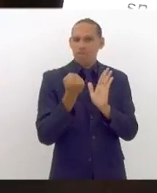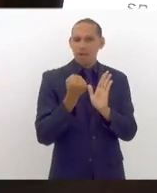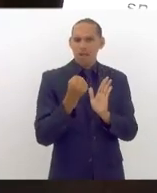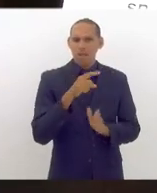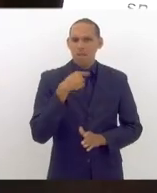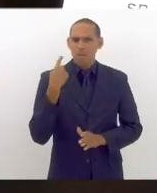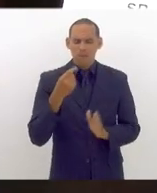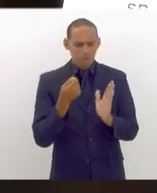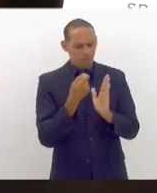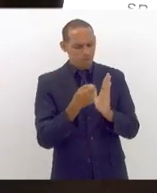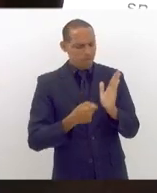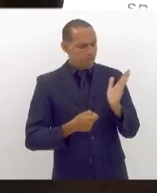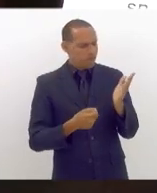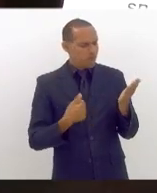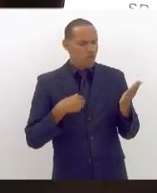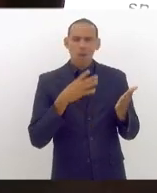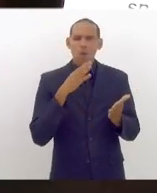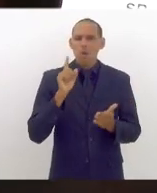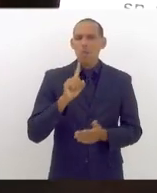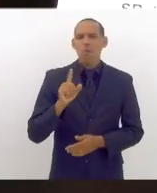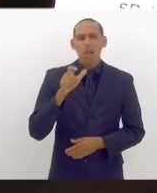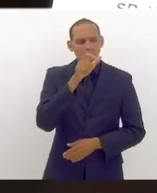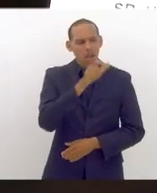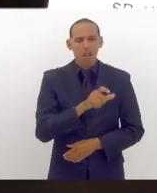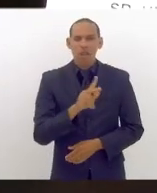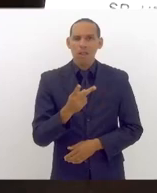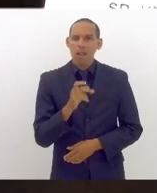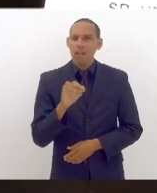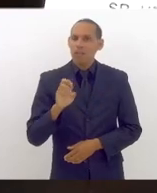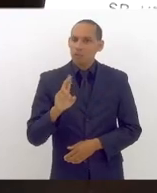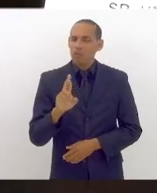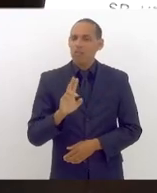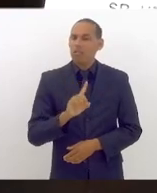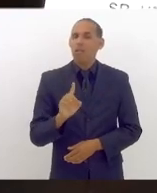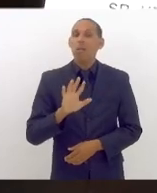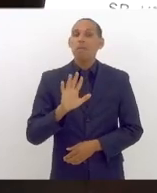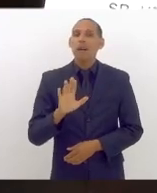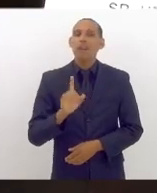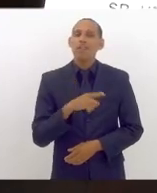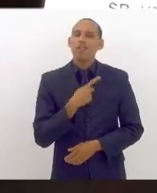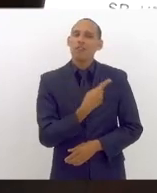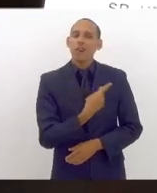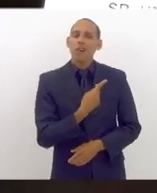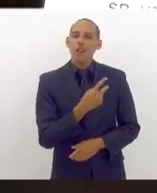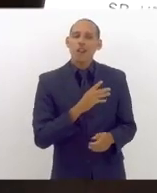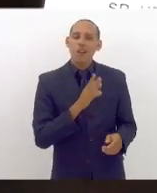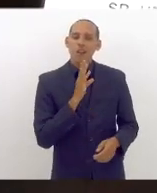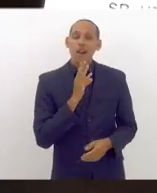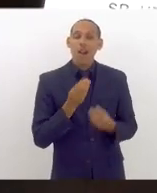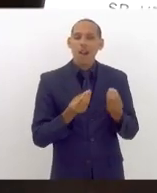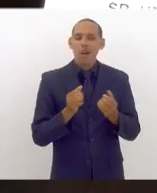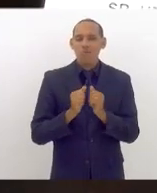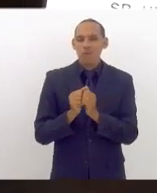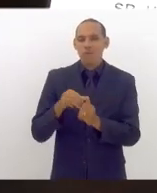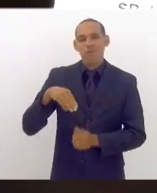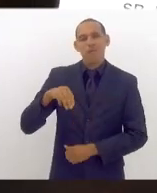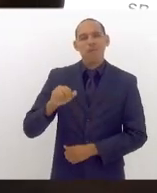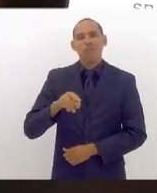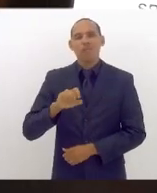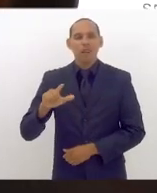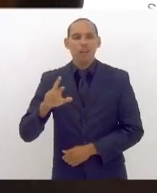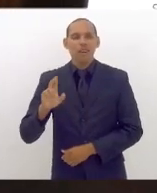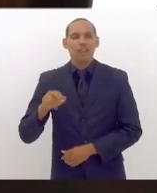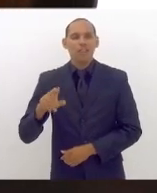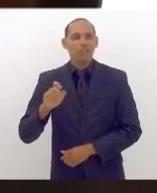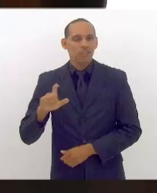nessa época eu não conheci o Heitor mas quando a gente se conheceu através do Manuel Rangel Se não me engano foi em